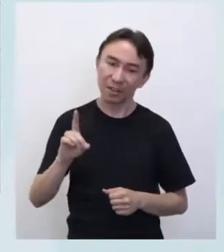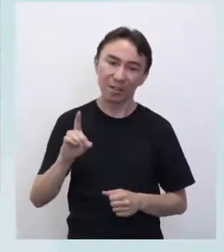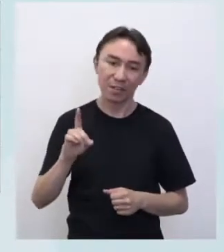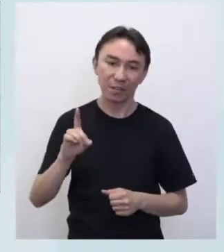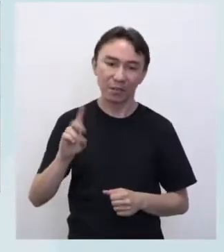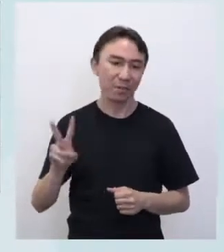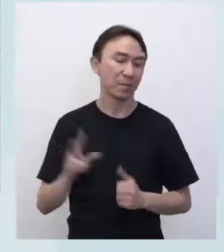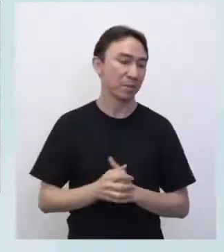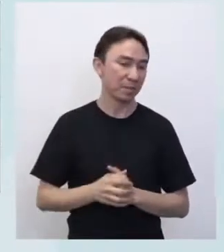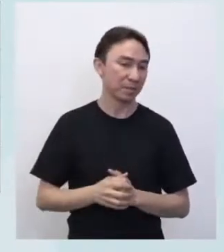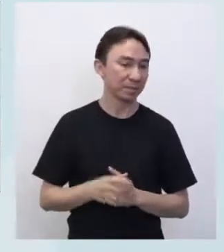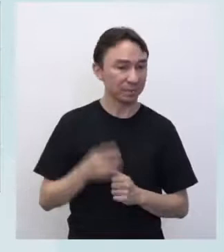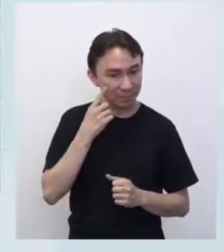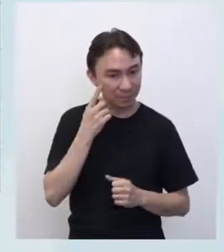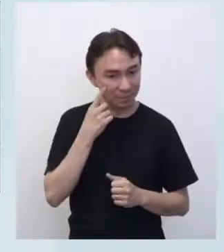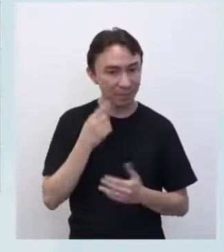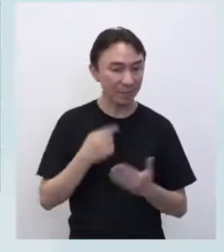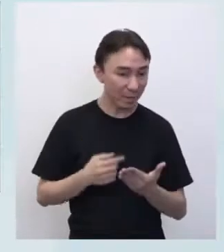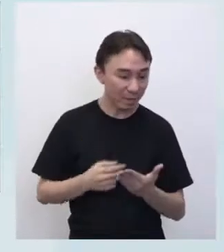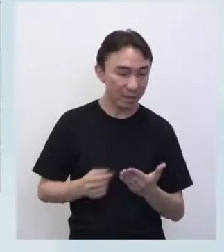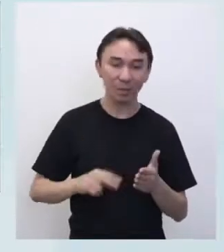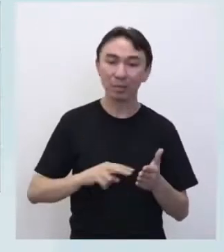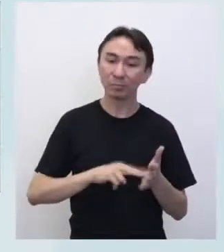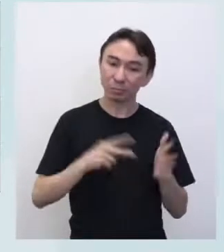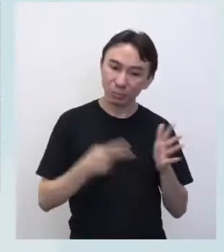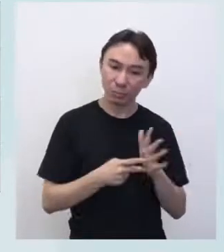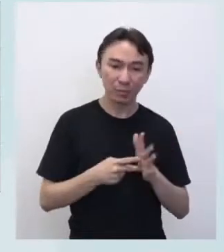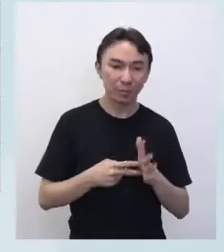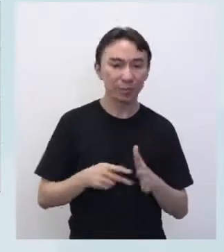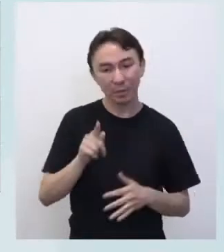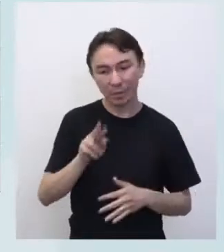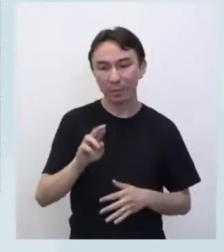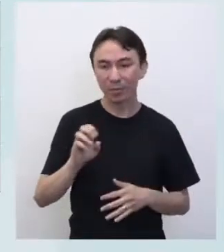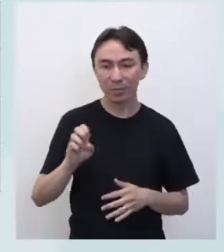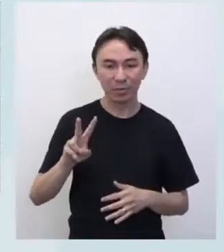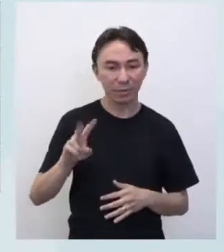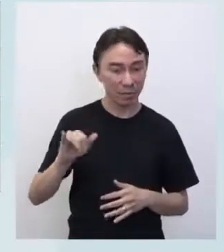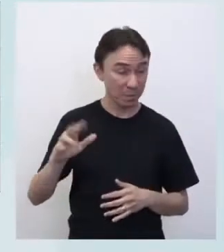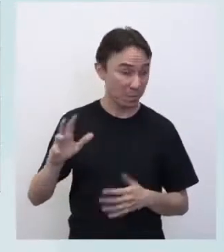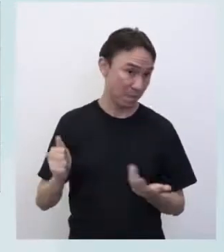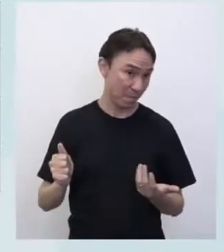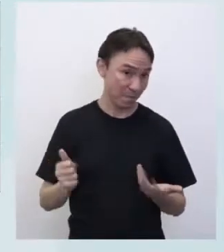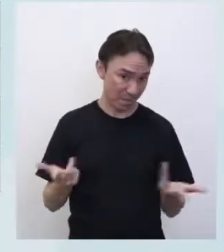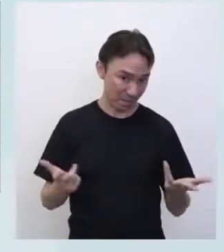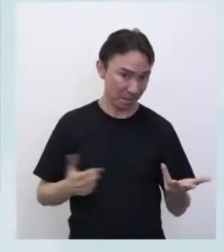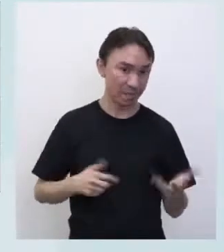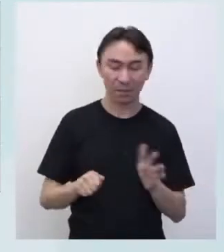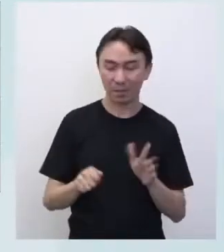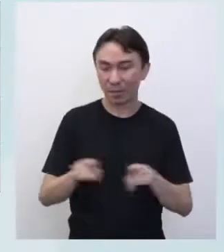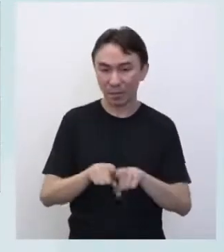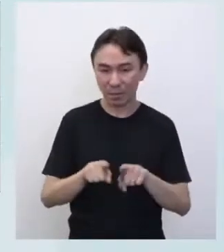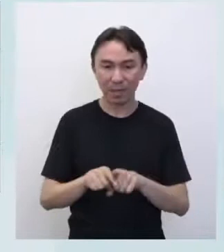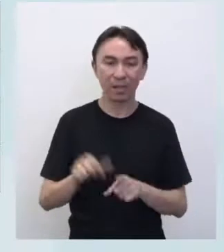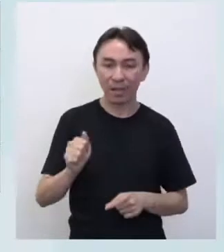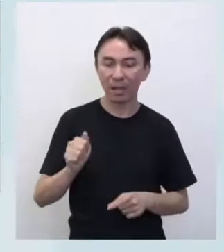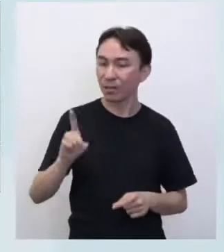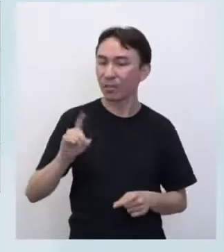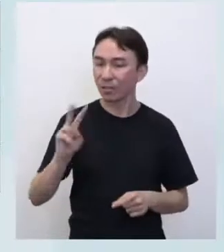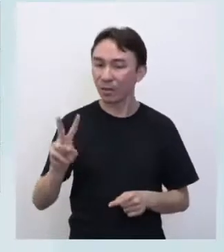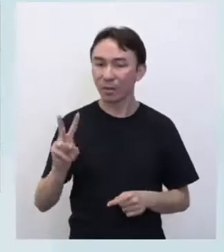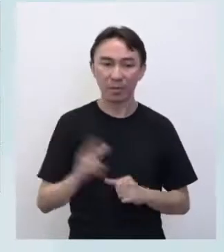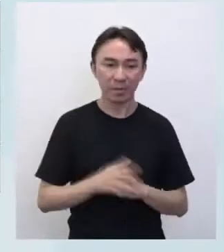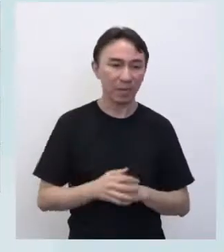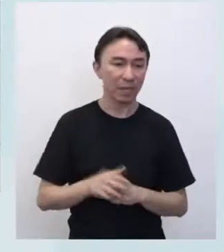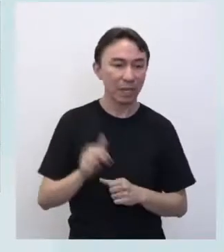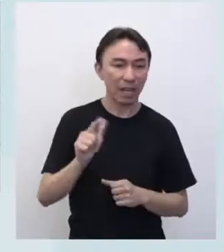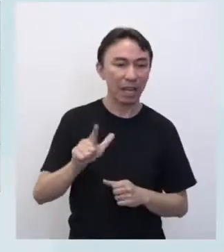adjetivo, virou previously. Previamente. Que também é um advérbio. E large, que é um adjetivo,